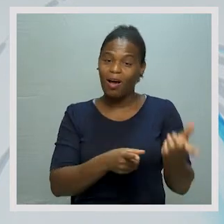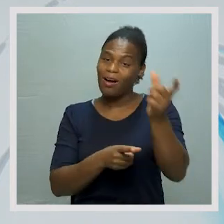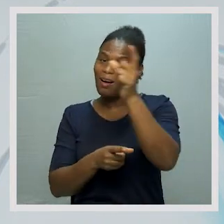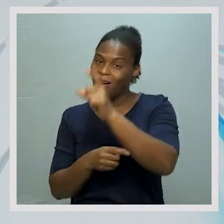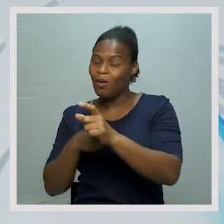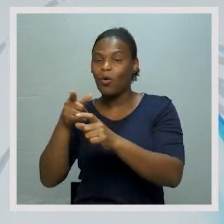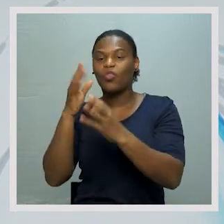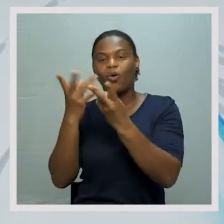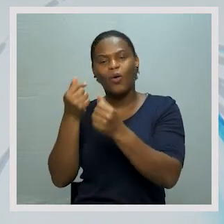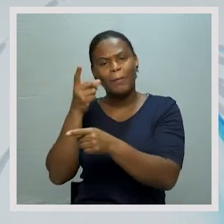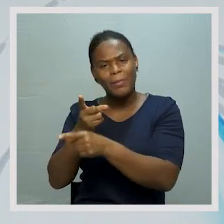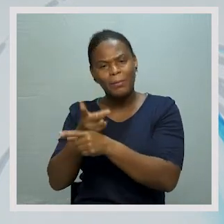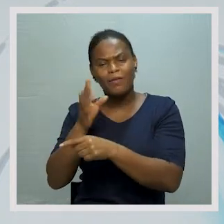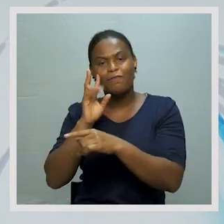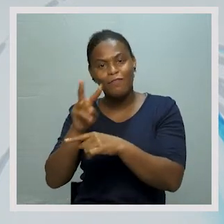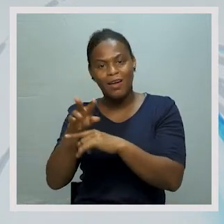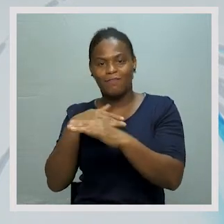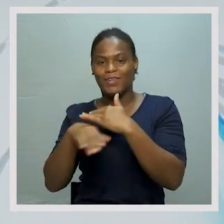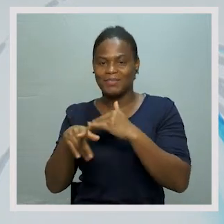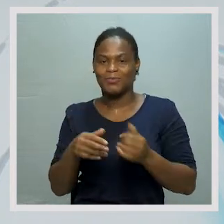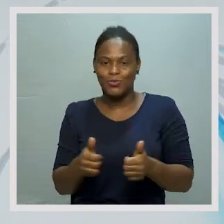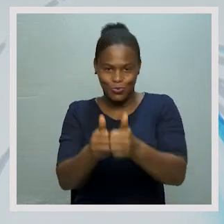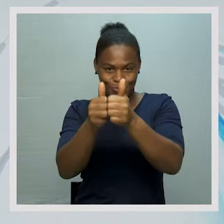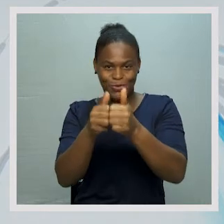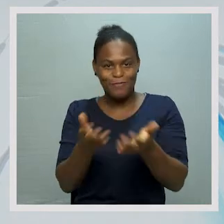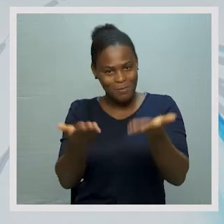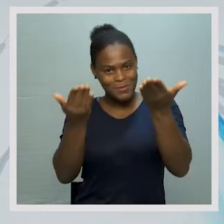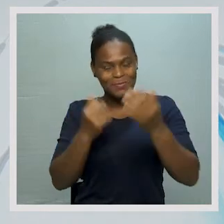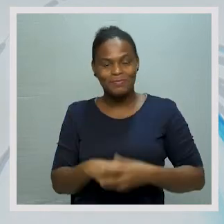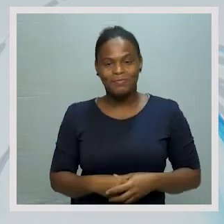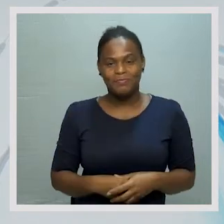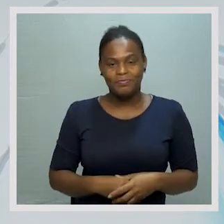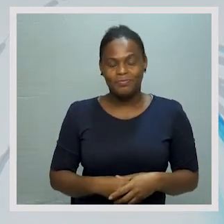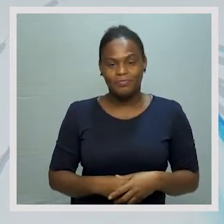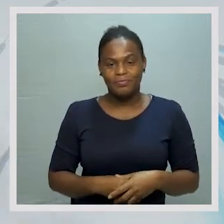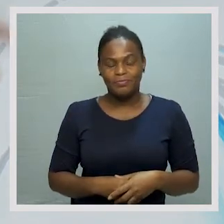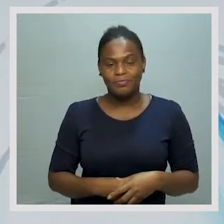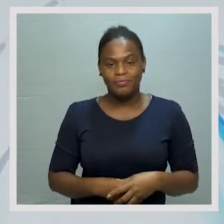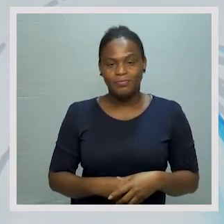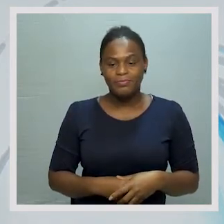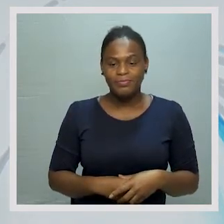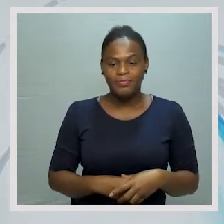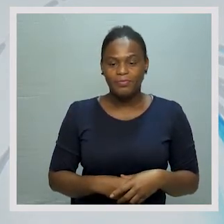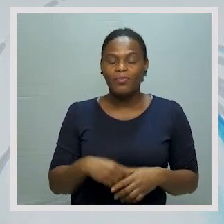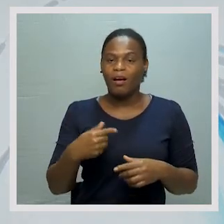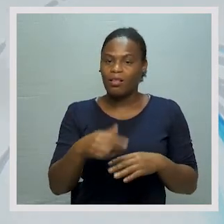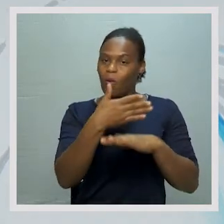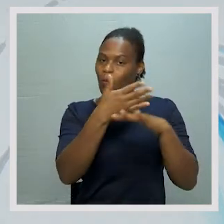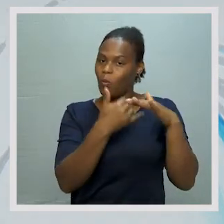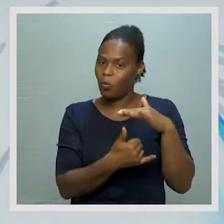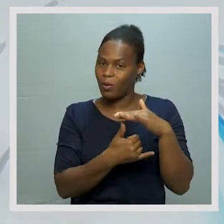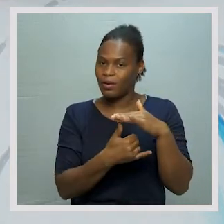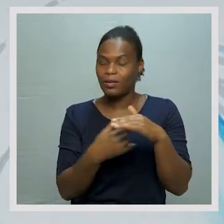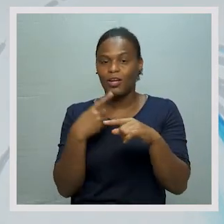fazer a mesma coisa do outro lado. Vamos lá, juntos, vamos lá. Temos